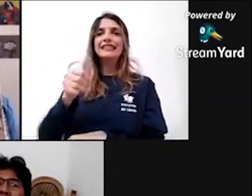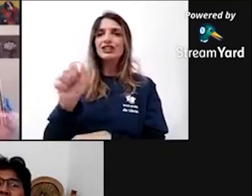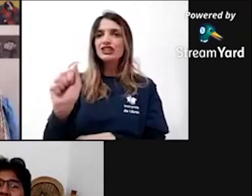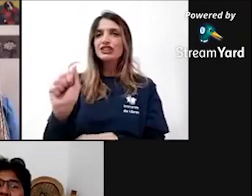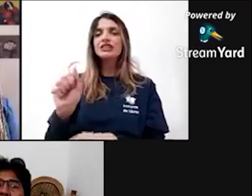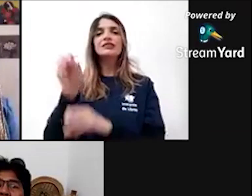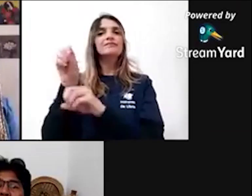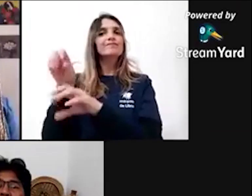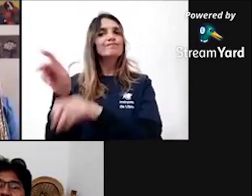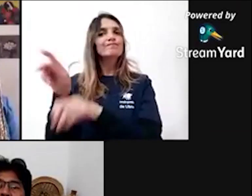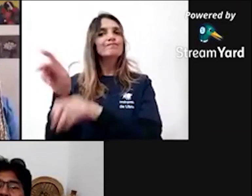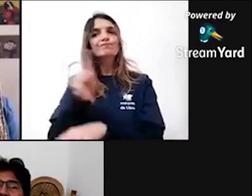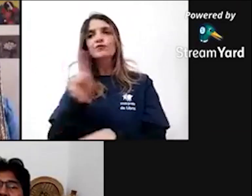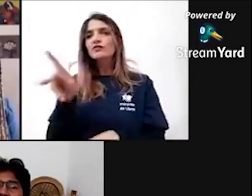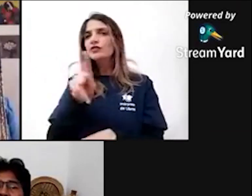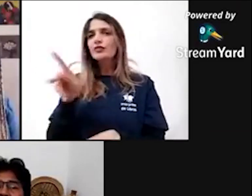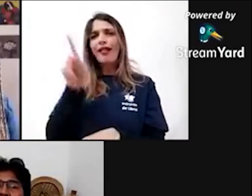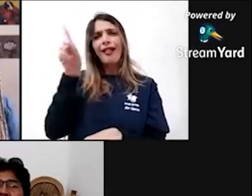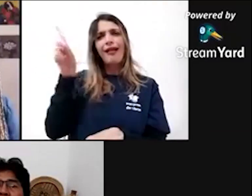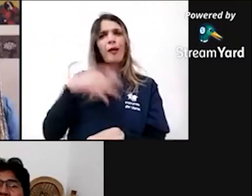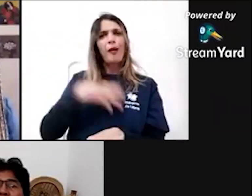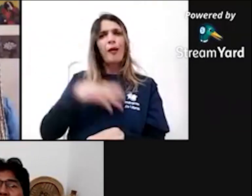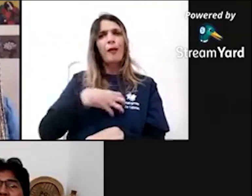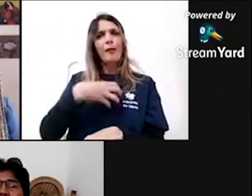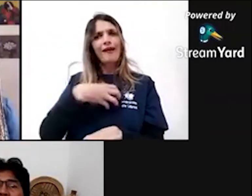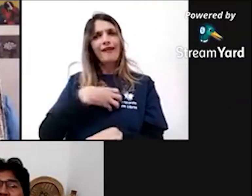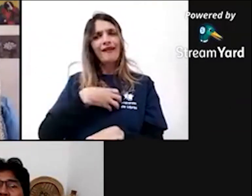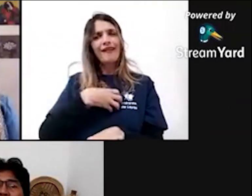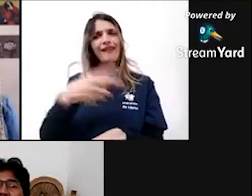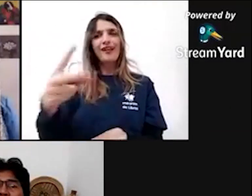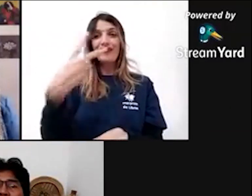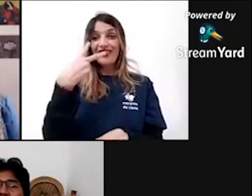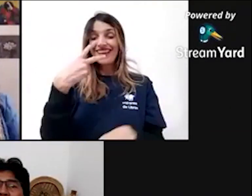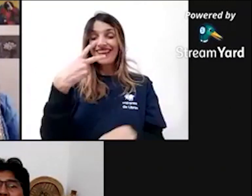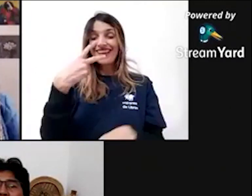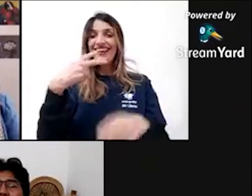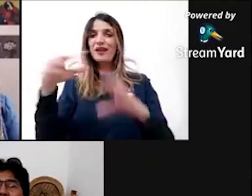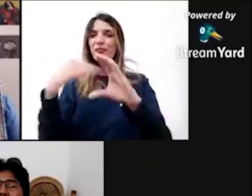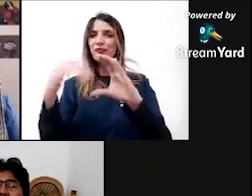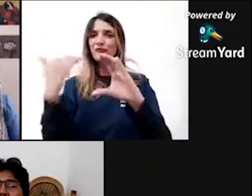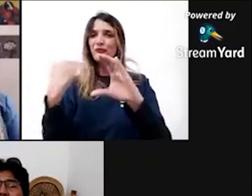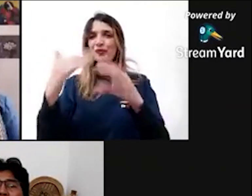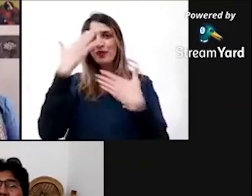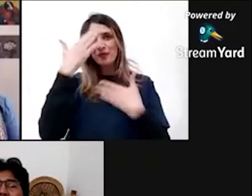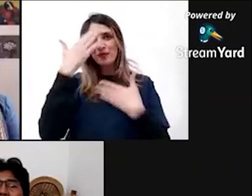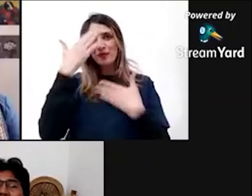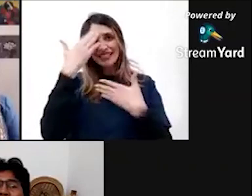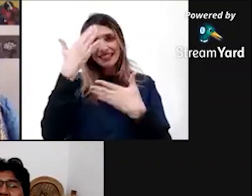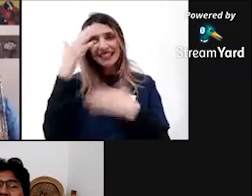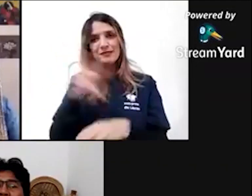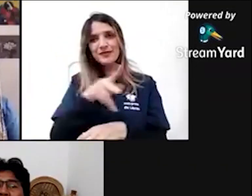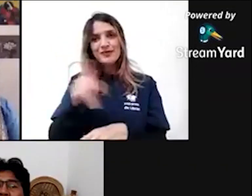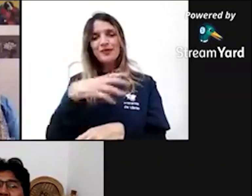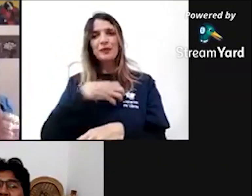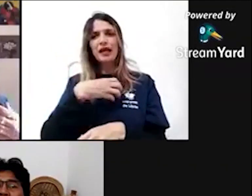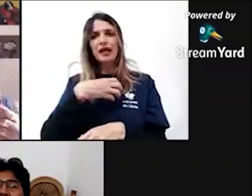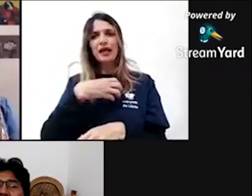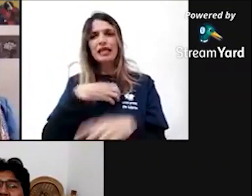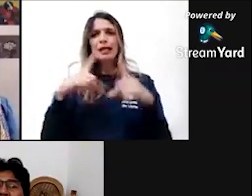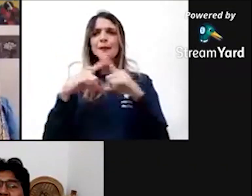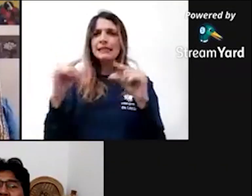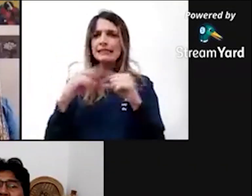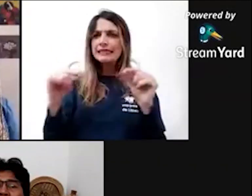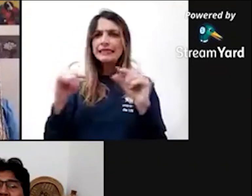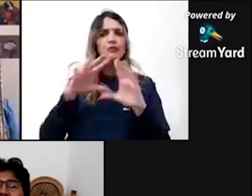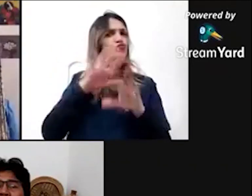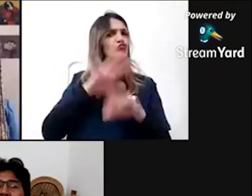educadoras lá da Bahia, que nos assistem e nos escrevem, muito obrigada às educadoras da Bahia, de Brasília, de